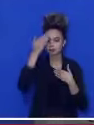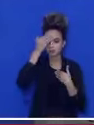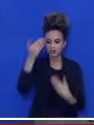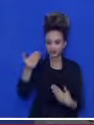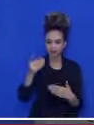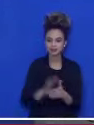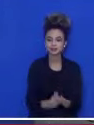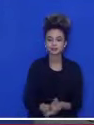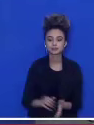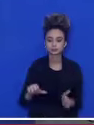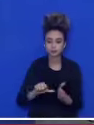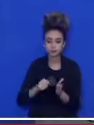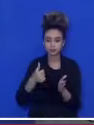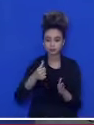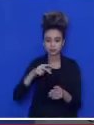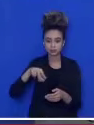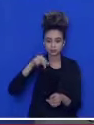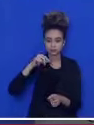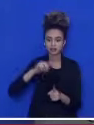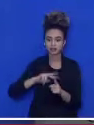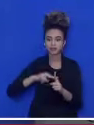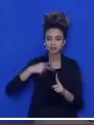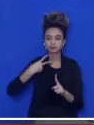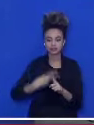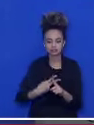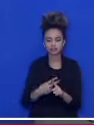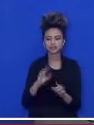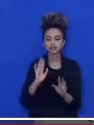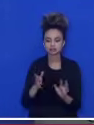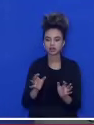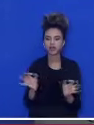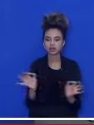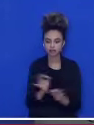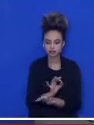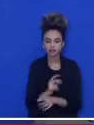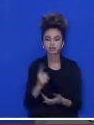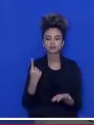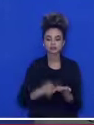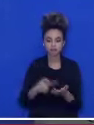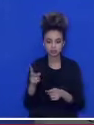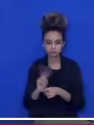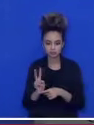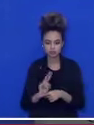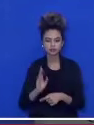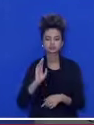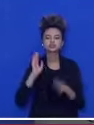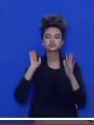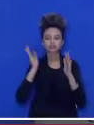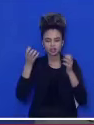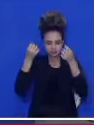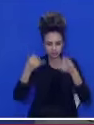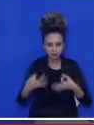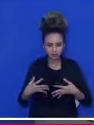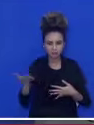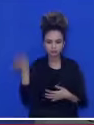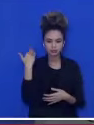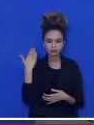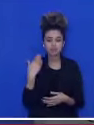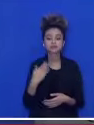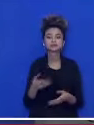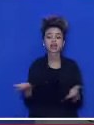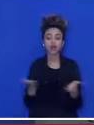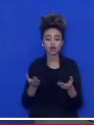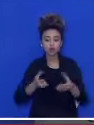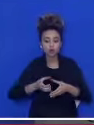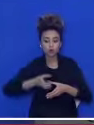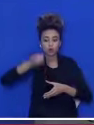Obrigado. Primeiro sorteio da Dupla Sena realizado, validado por nossas auditoras. Conforme explicamos, o globo agora será reabastecido para o segundo